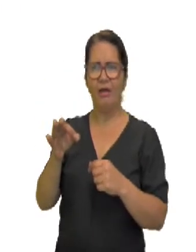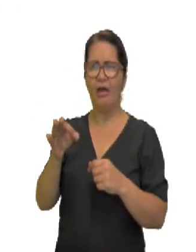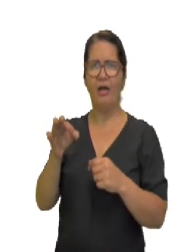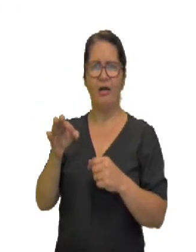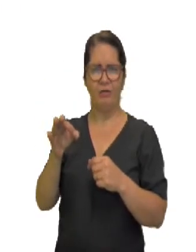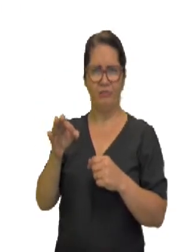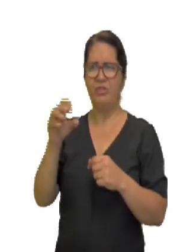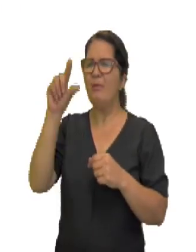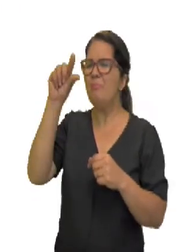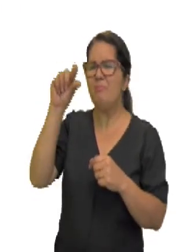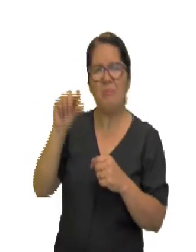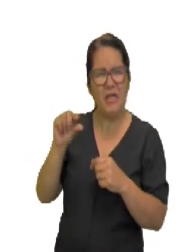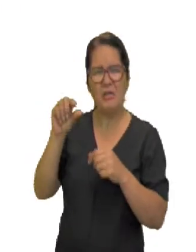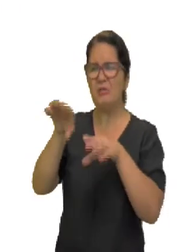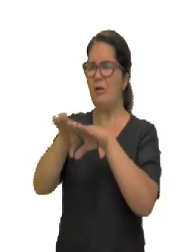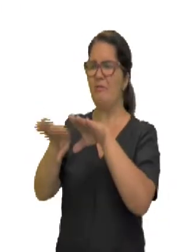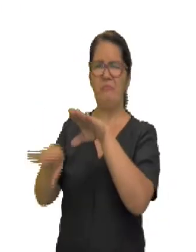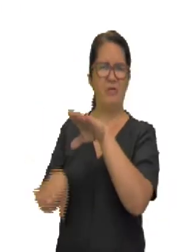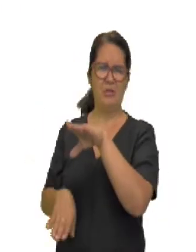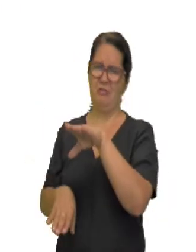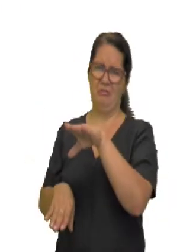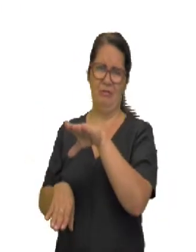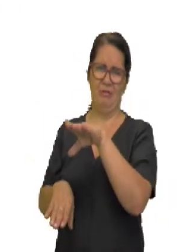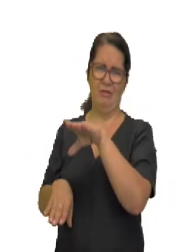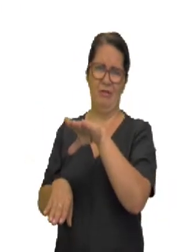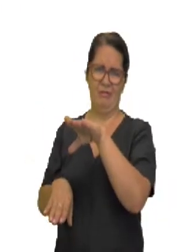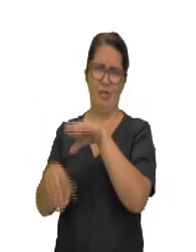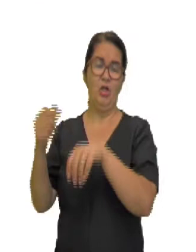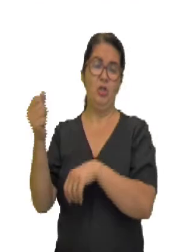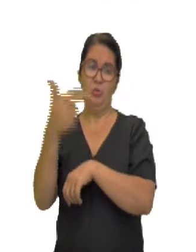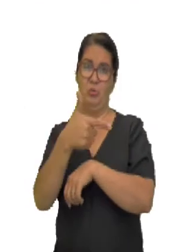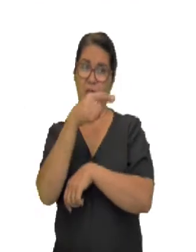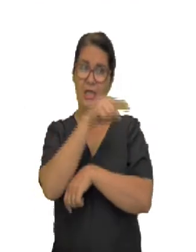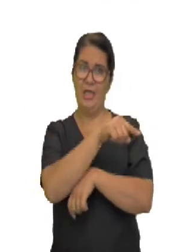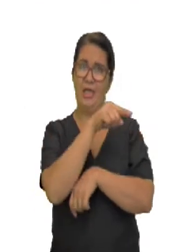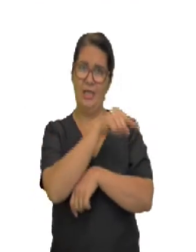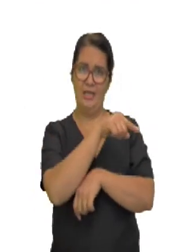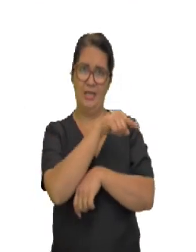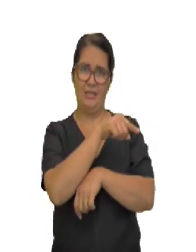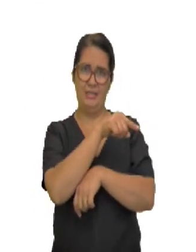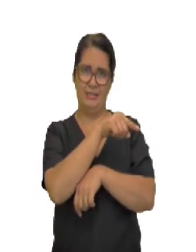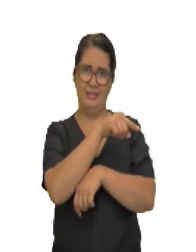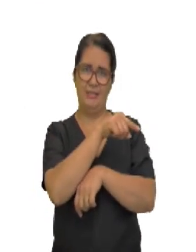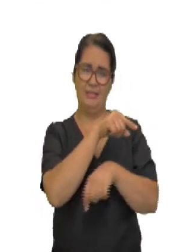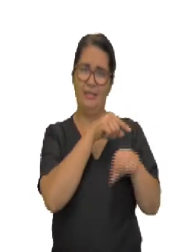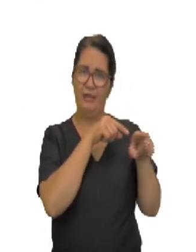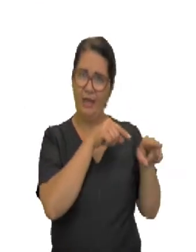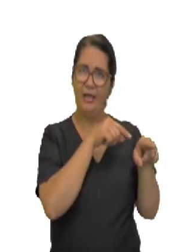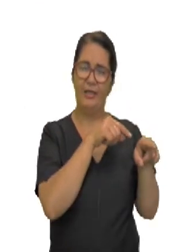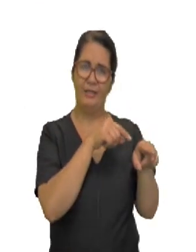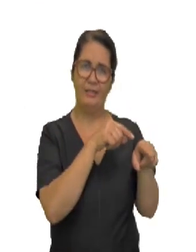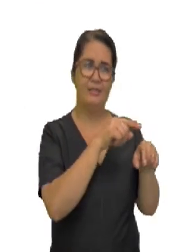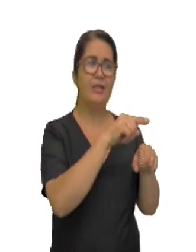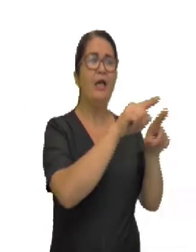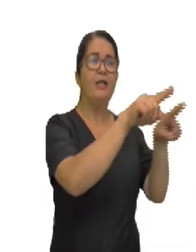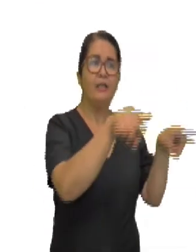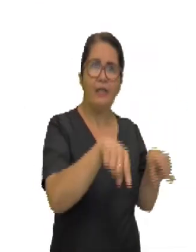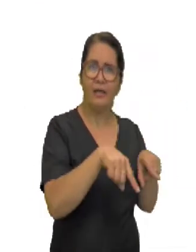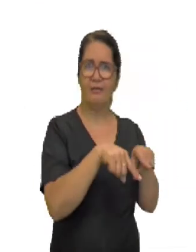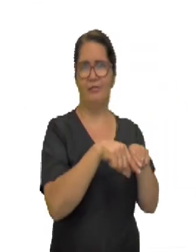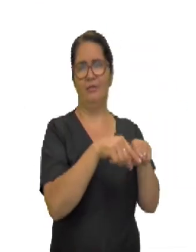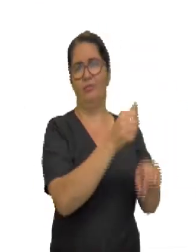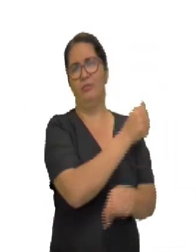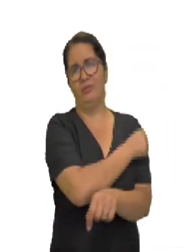e turma. Então aqui, ó, mais, menos. Perceberam como que